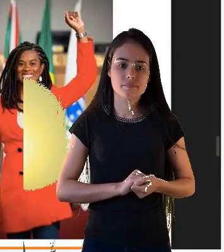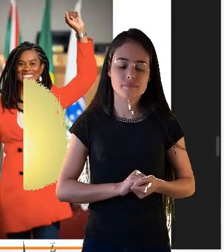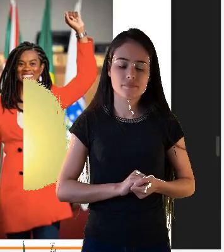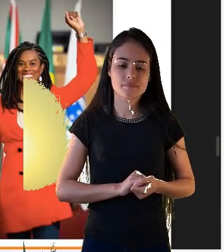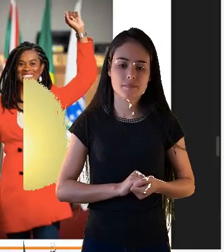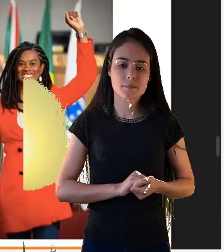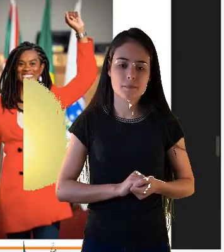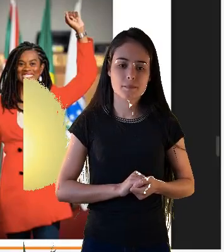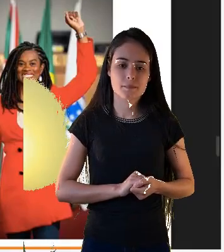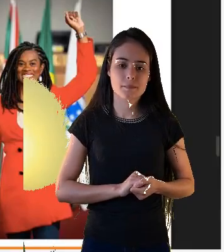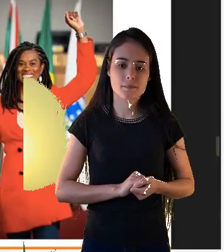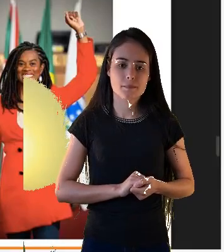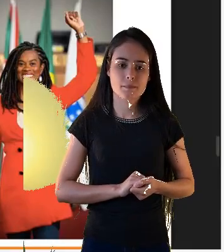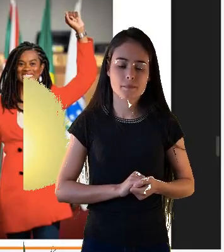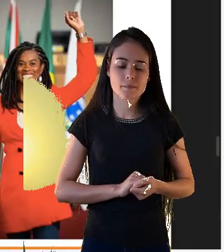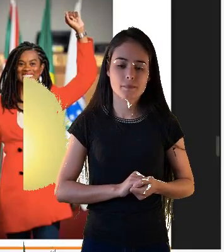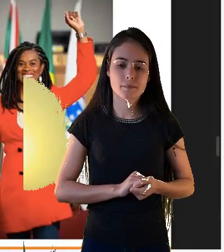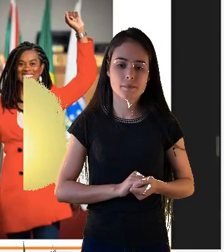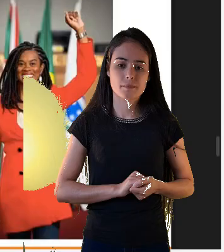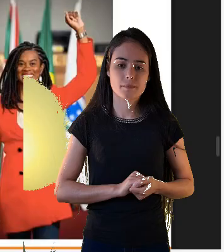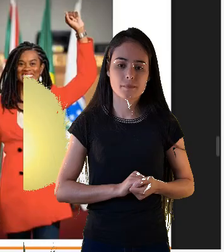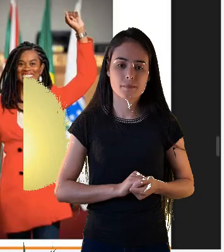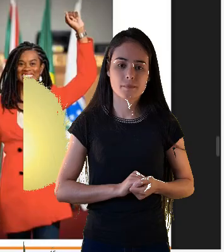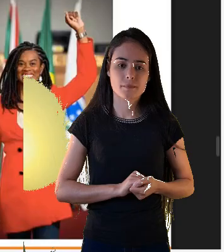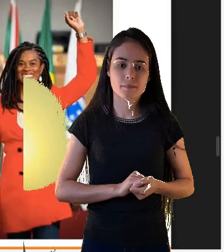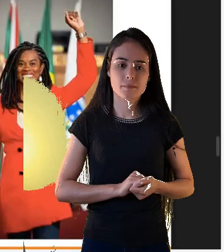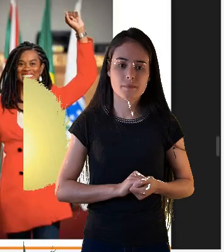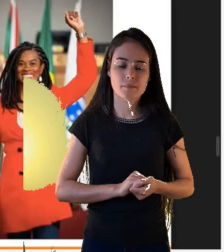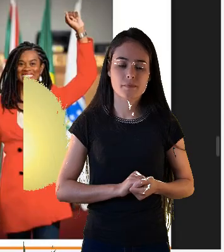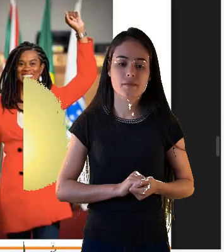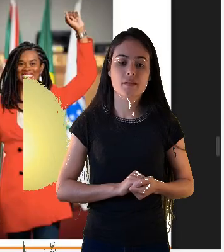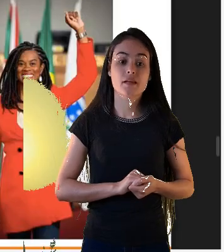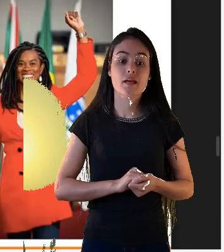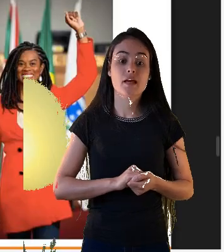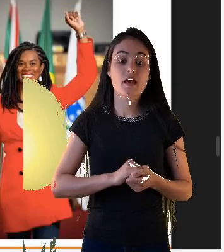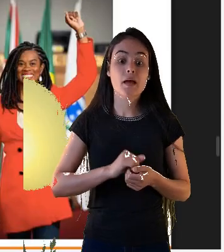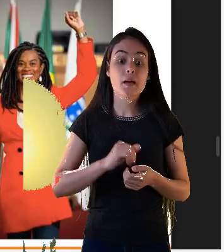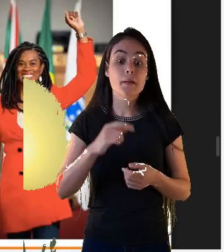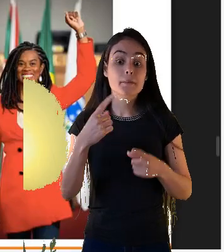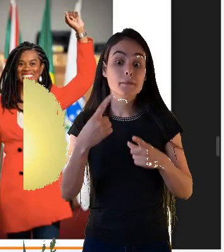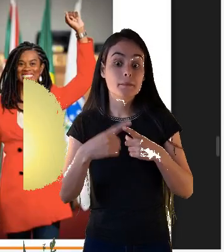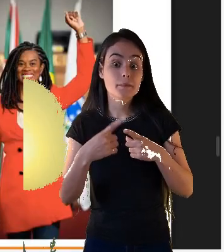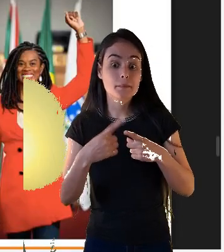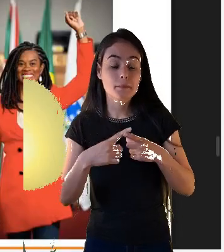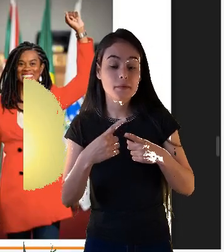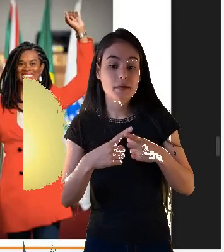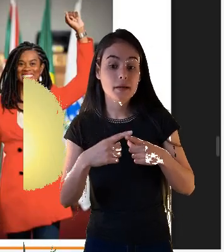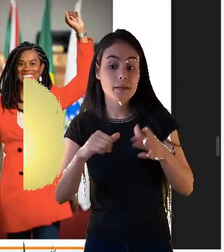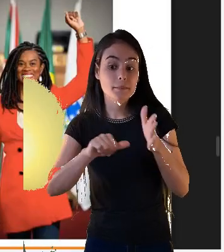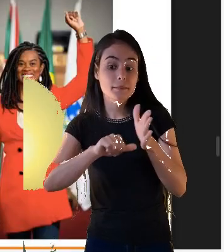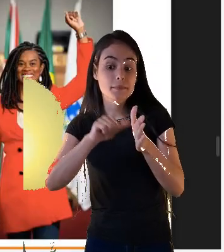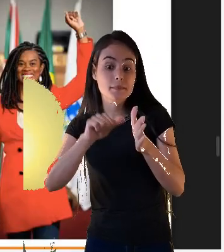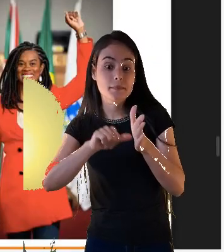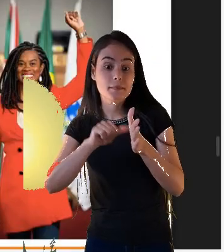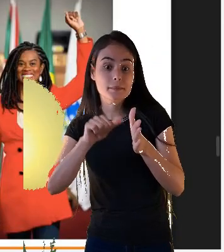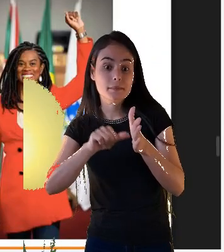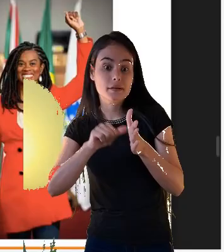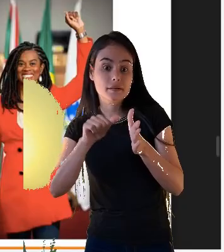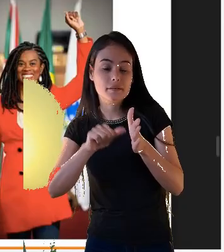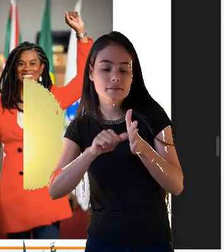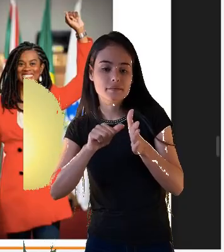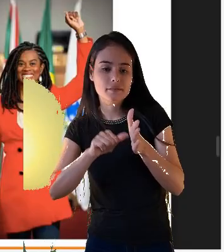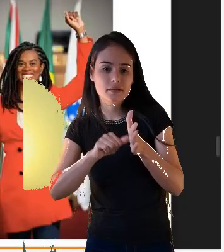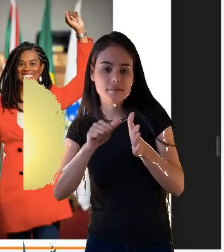deputada Carol D'Artora, que é uma deputada aqui do Paraná, e eu tive a alegria, né, de votar pela